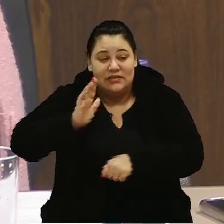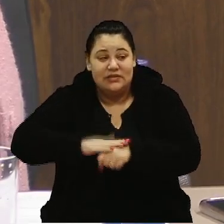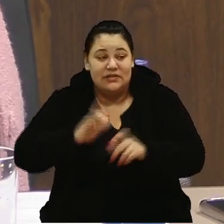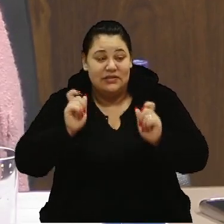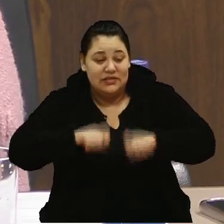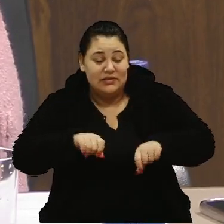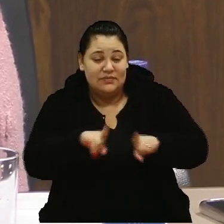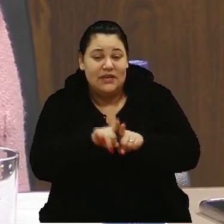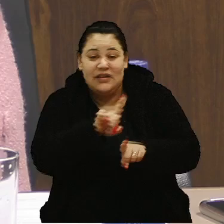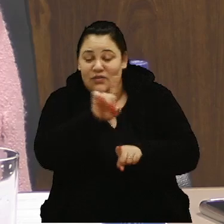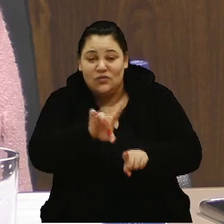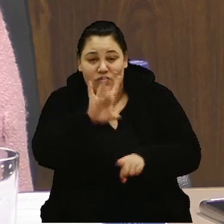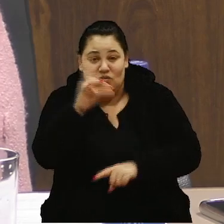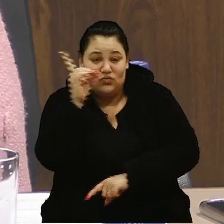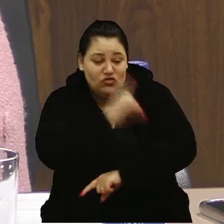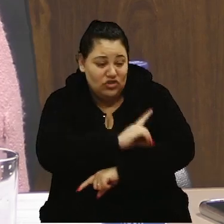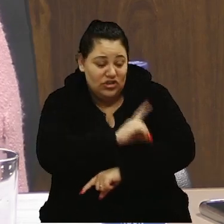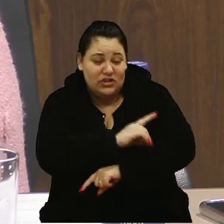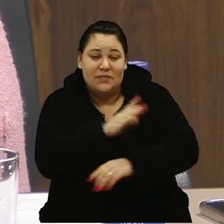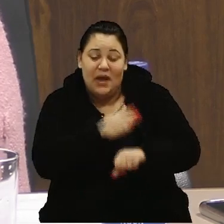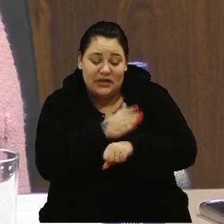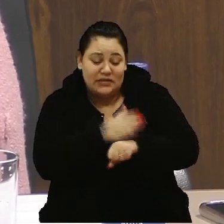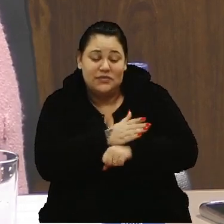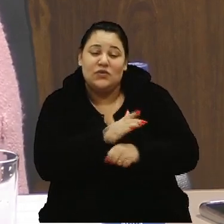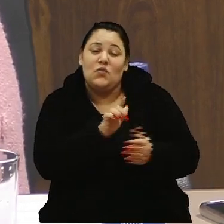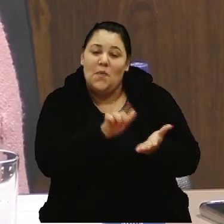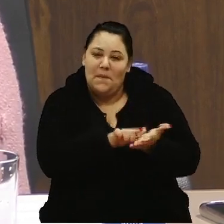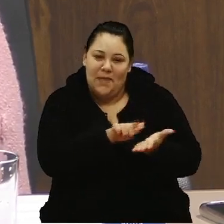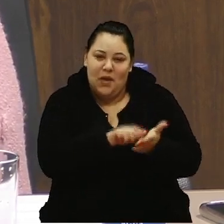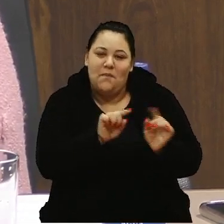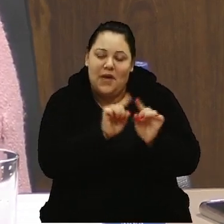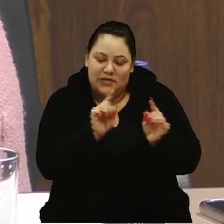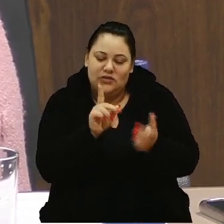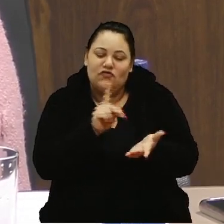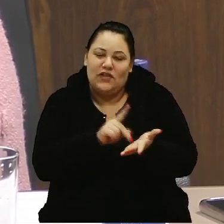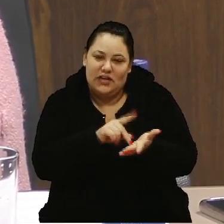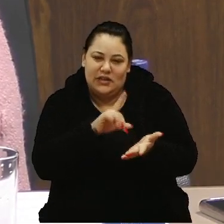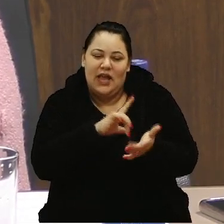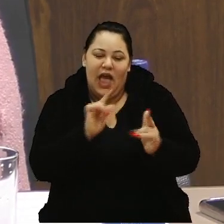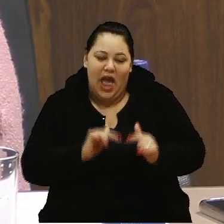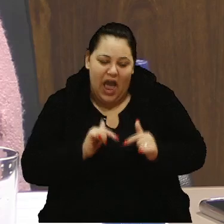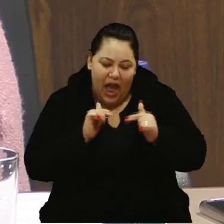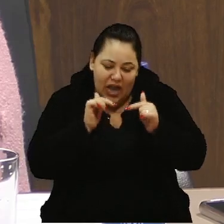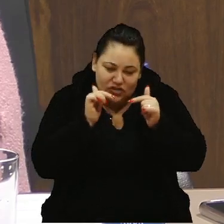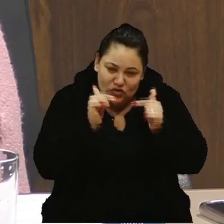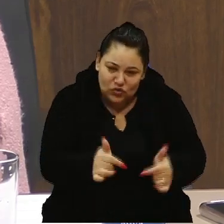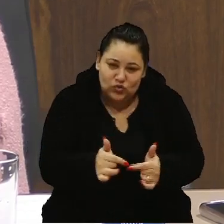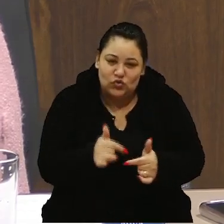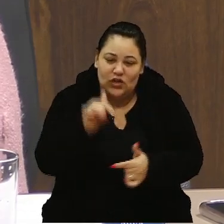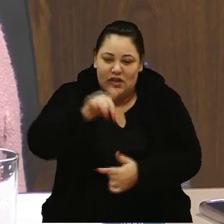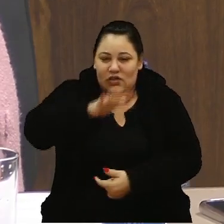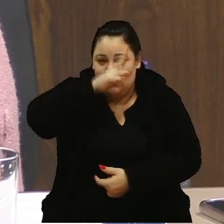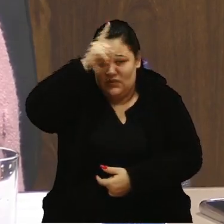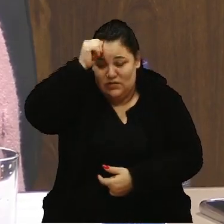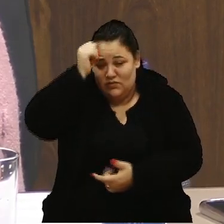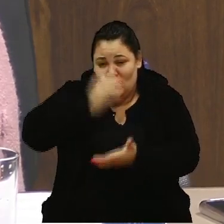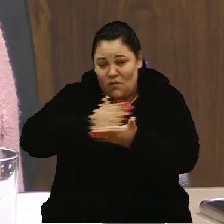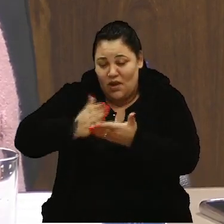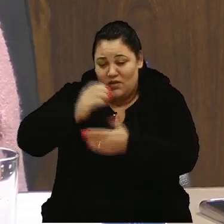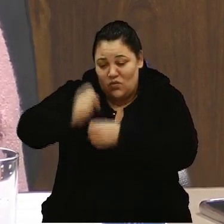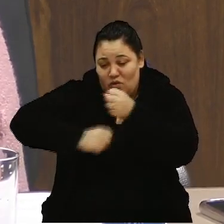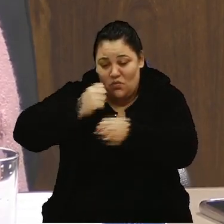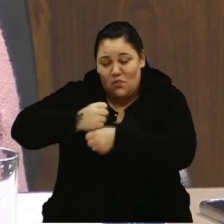seja só uma data que fique no papel, mas que seja uma data que, de fato, tenha ações no nosso município, que a partir do ano que vem a